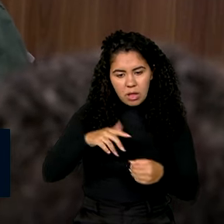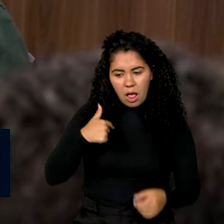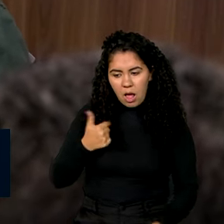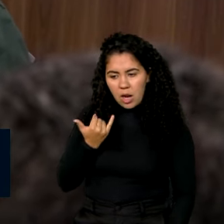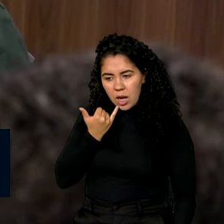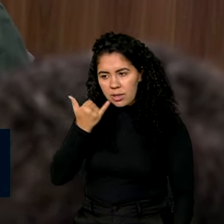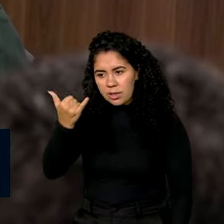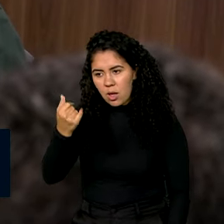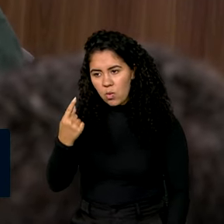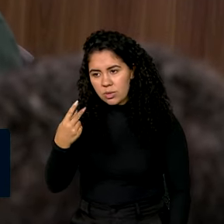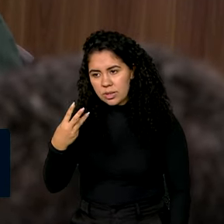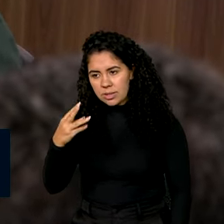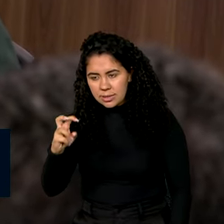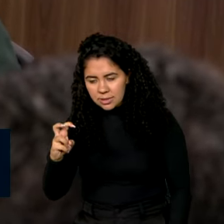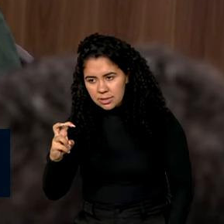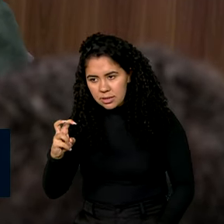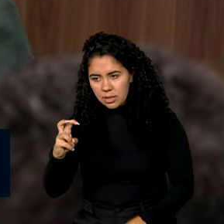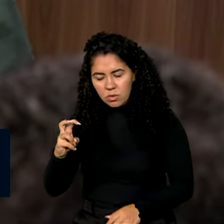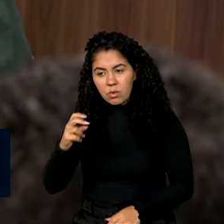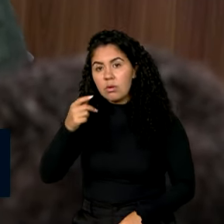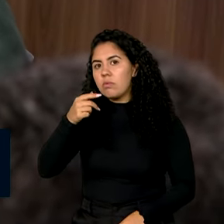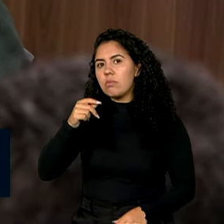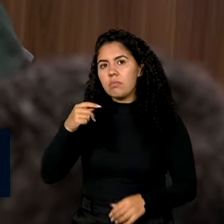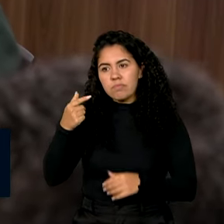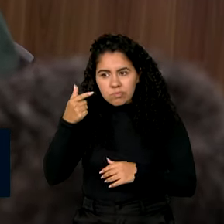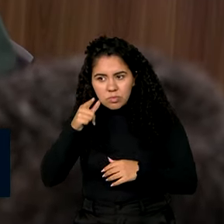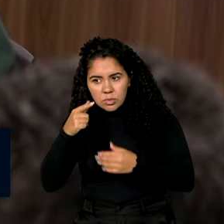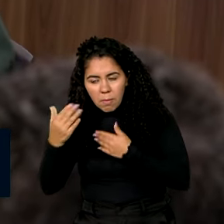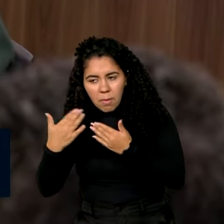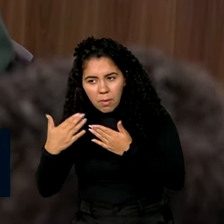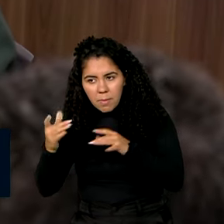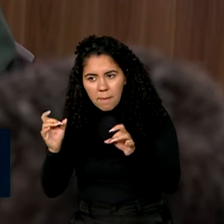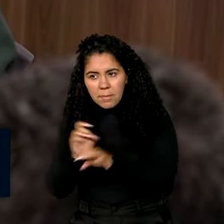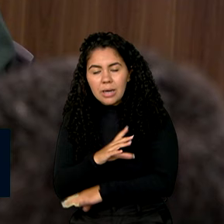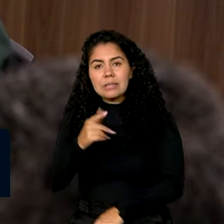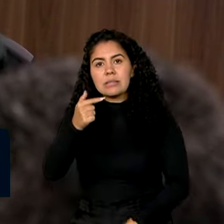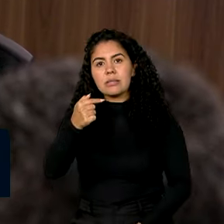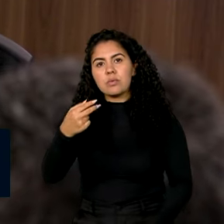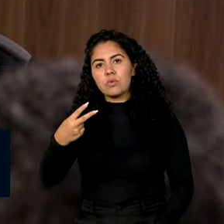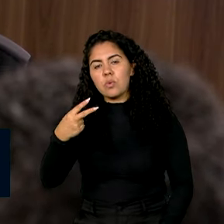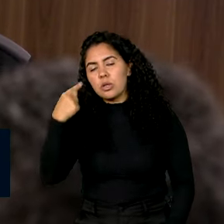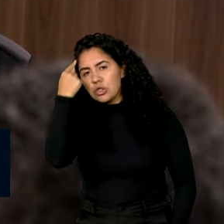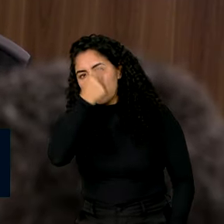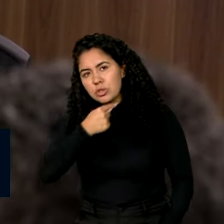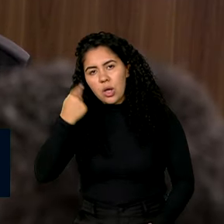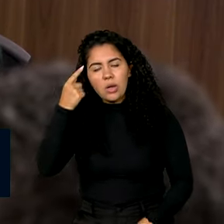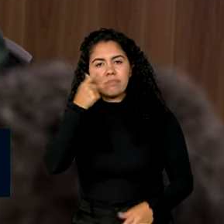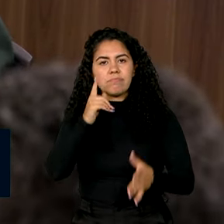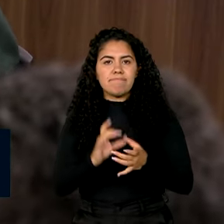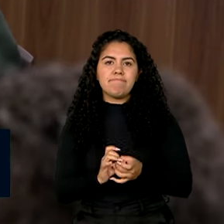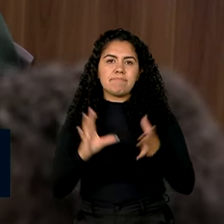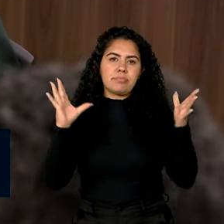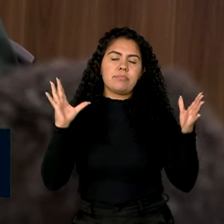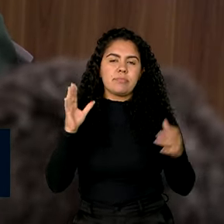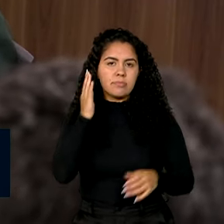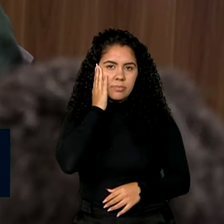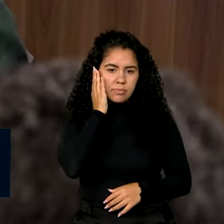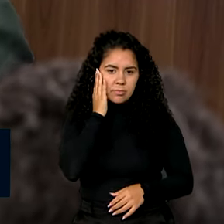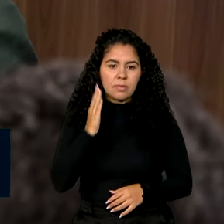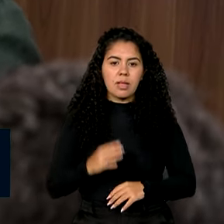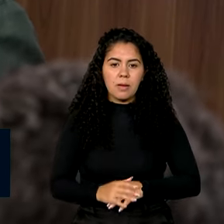Ah benefício é desbloqueado eu vou ao Cras eu tenho até 45 dias para ir ao Cras e regularizar a